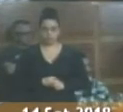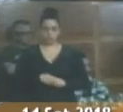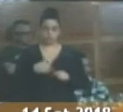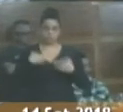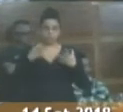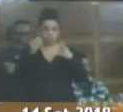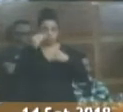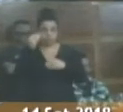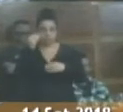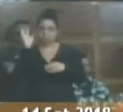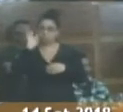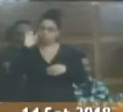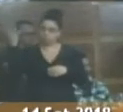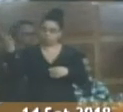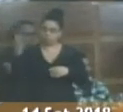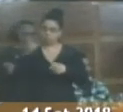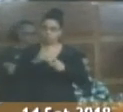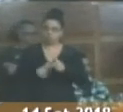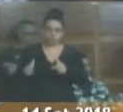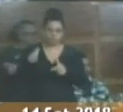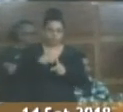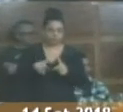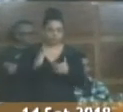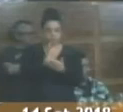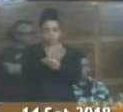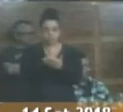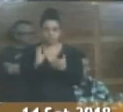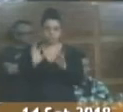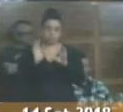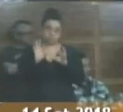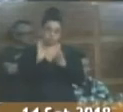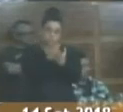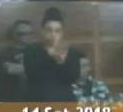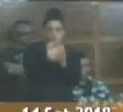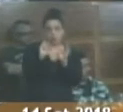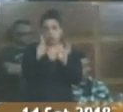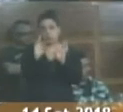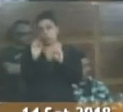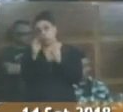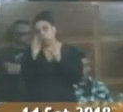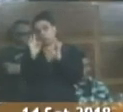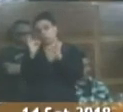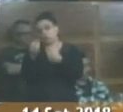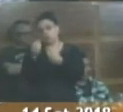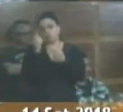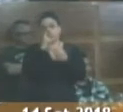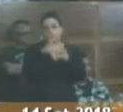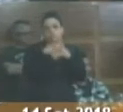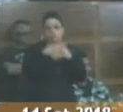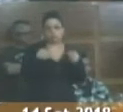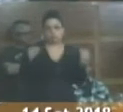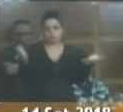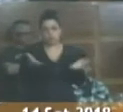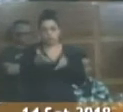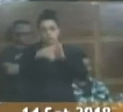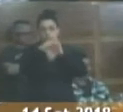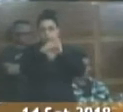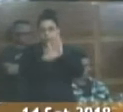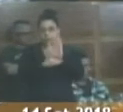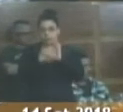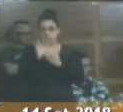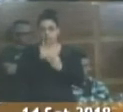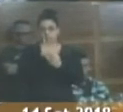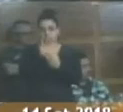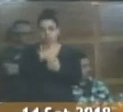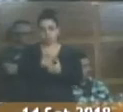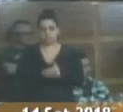resolver essas demandas, algumas das demandas ou todas as demandas que foram aqui colocadas. Gostaria